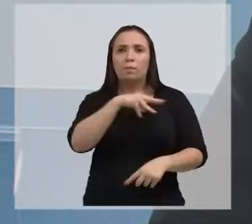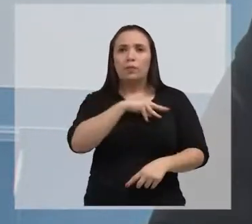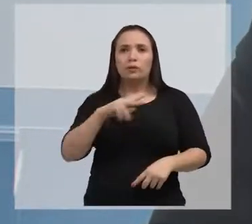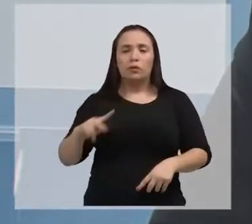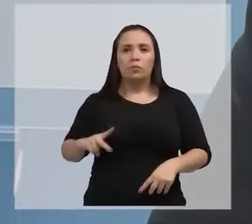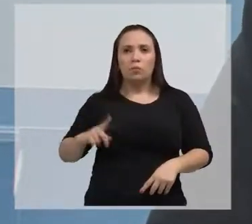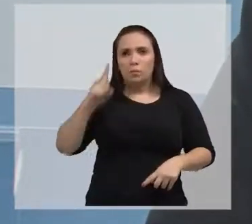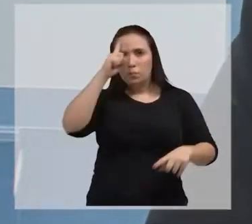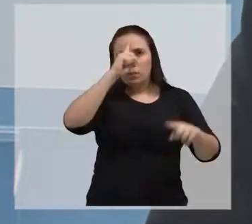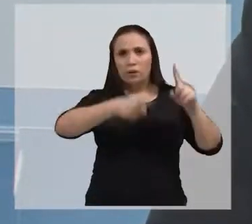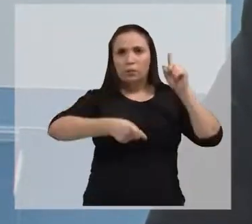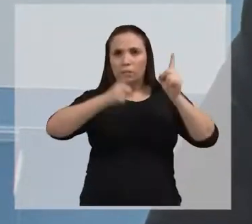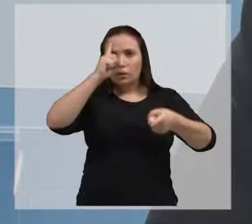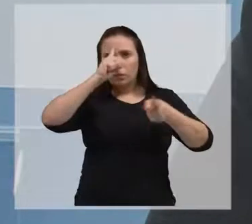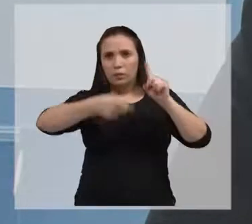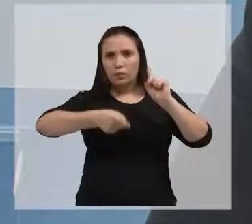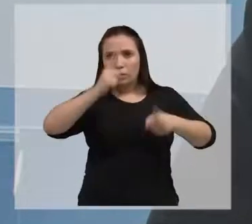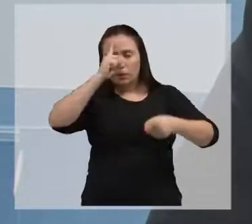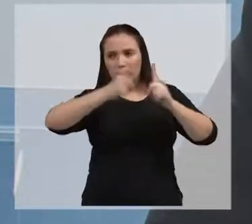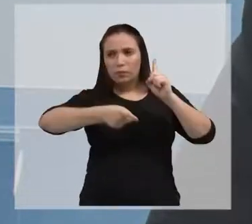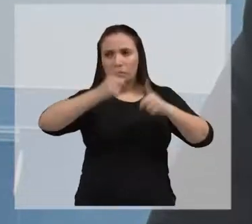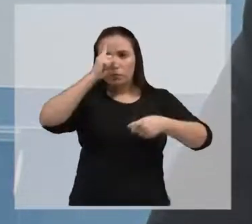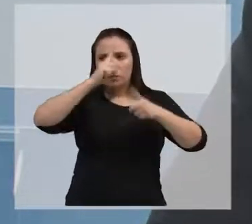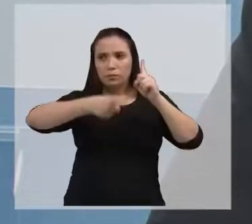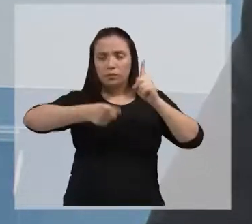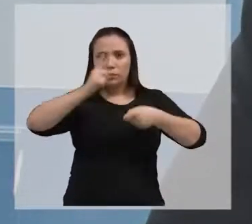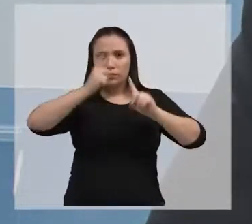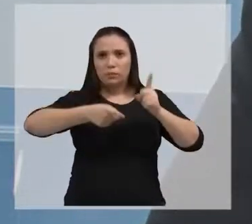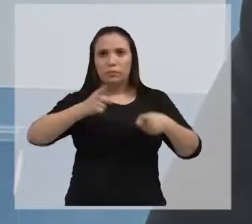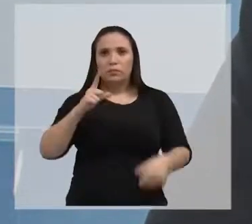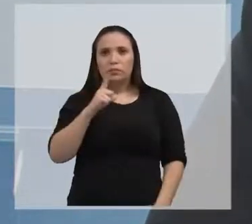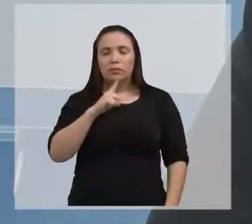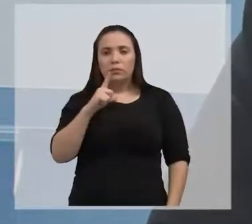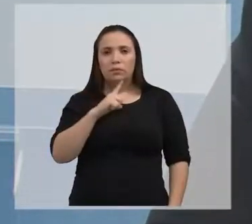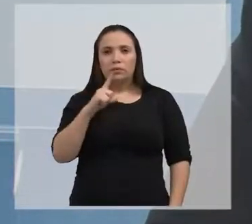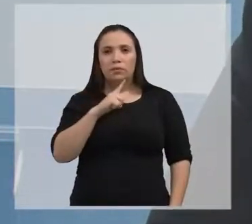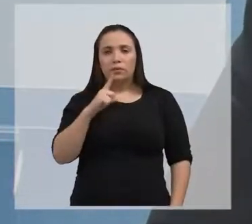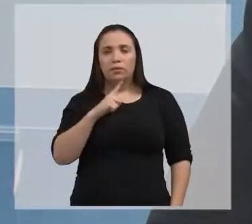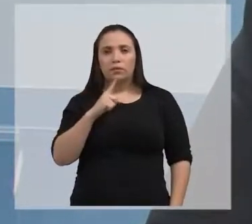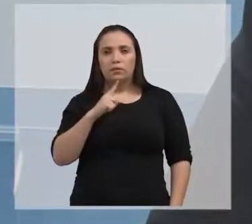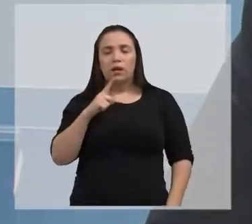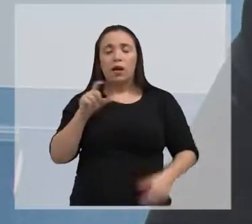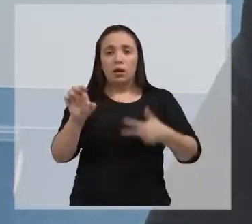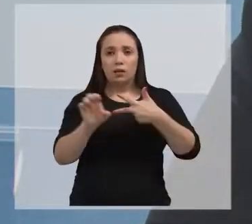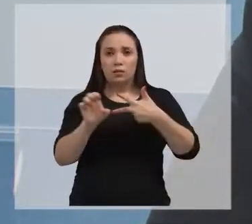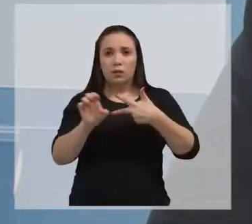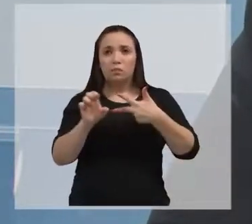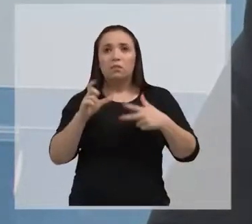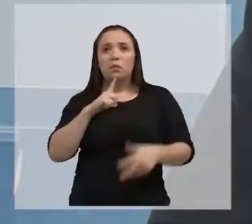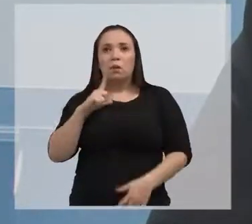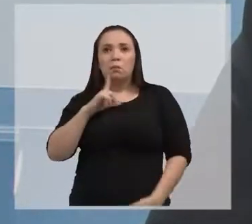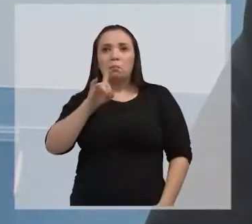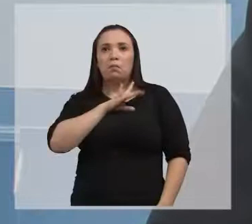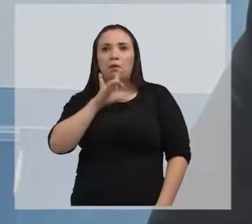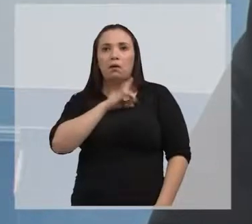a altura da calçada. Executivos não executam mais nada. Executivo frouxo, todos eles com medo do Ministério Público, do juiz.